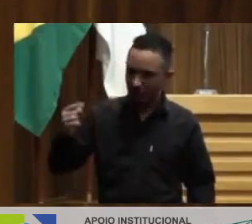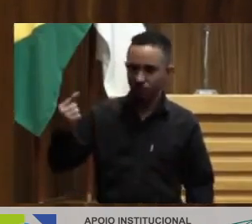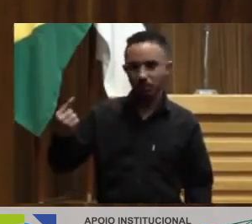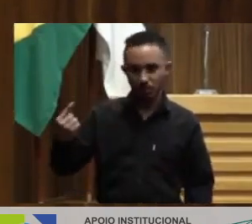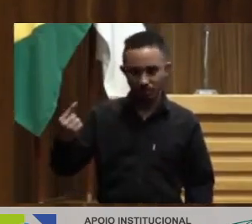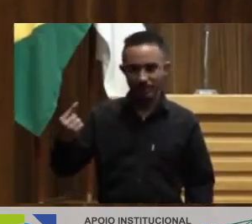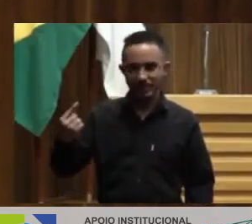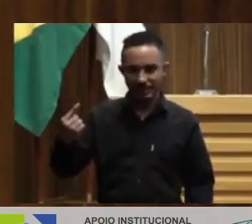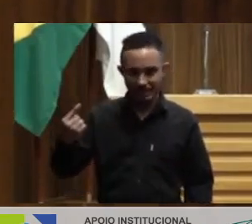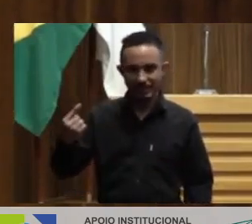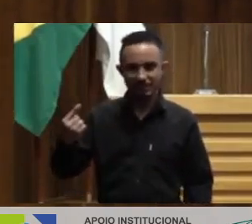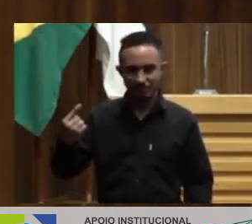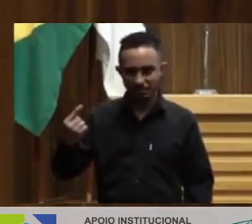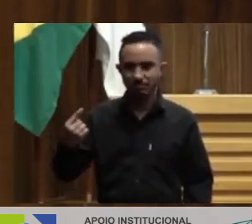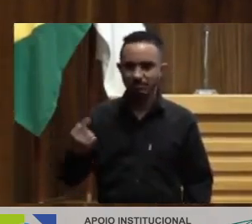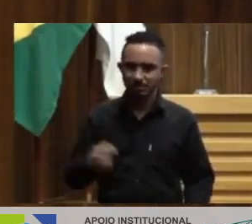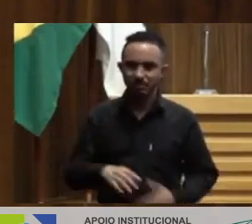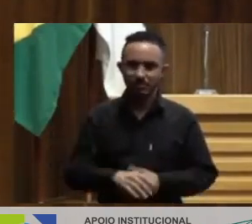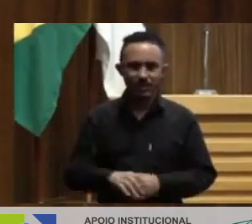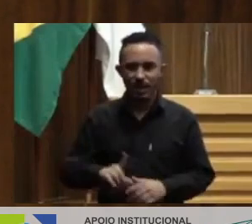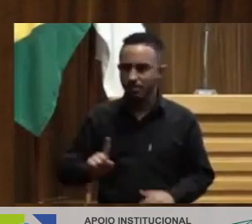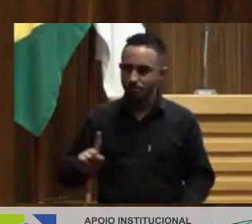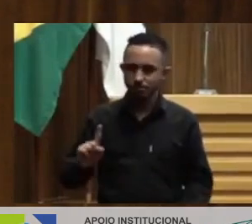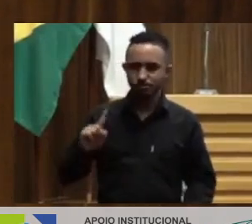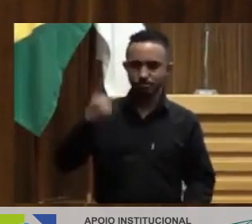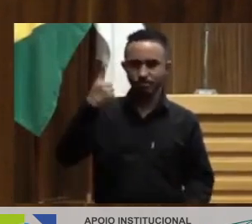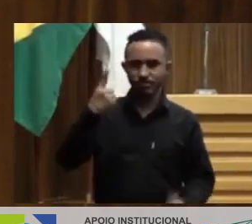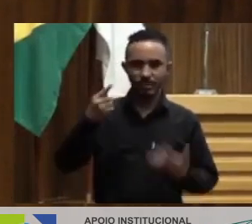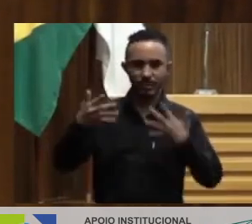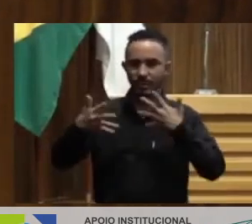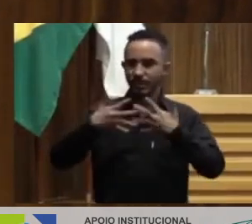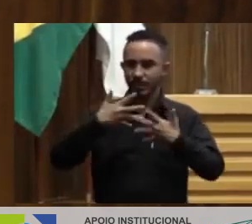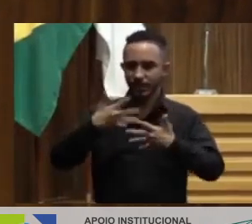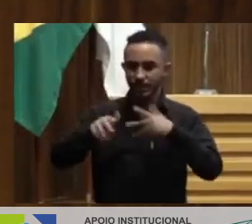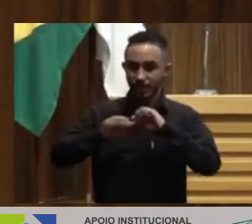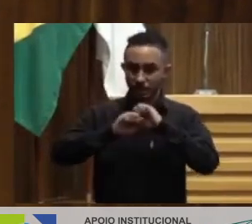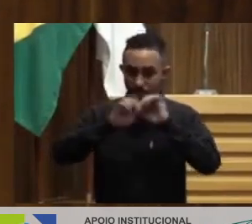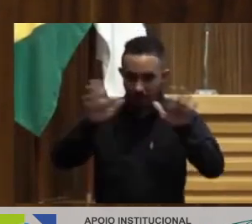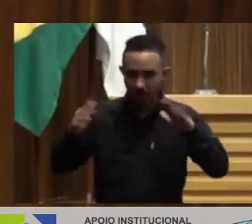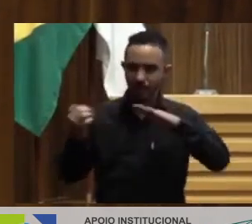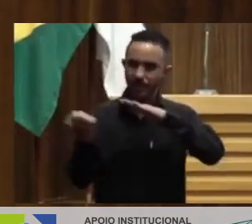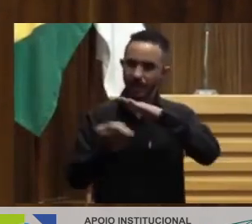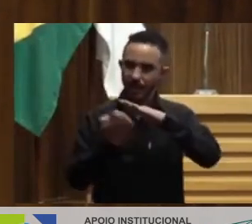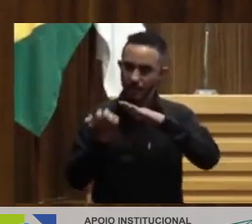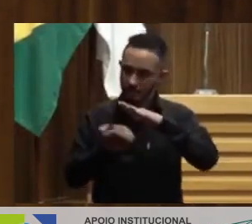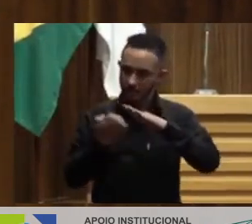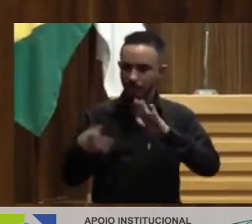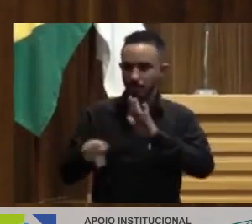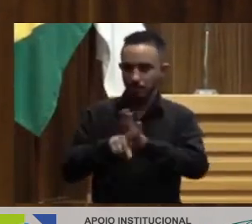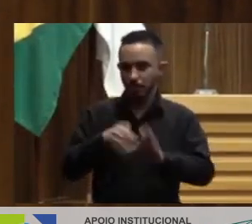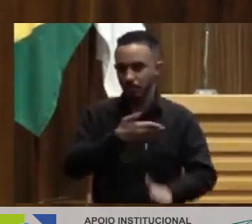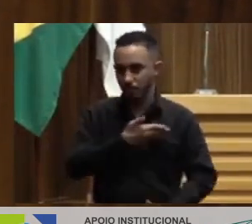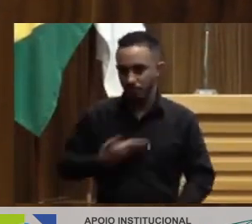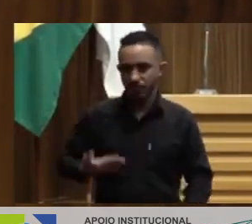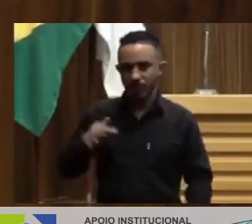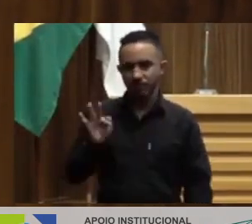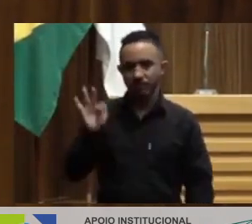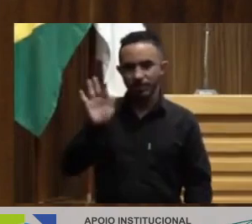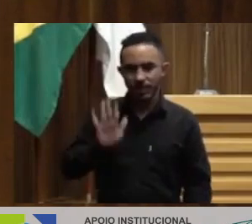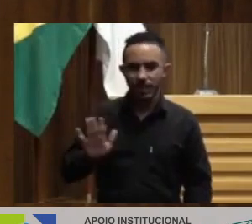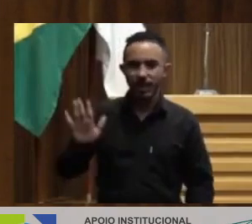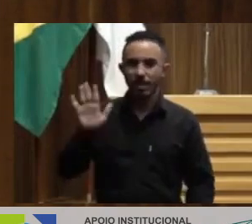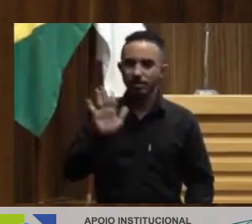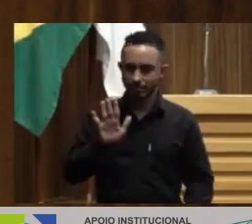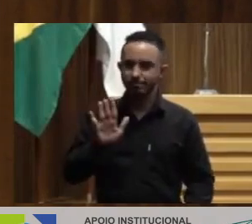0,01. E o campeão da transparência das empresas estatais federais.